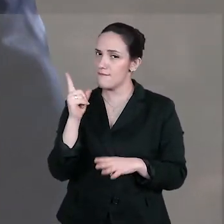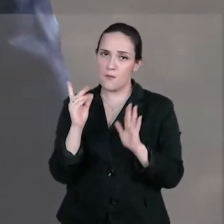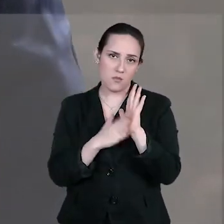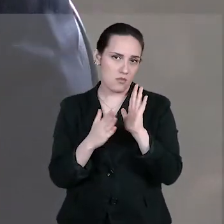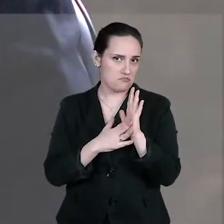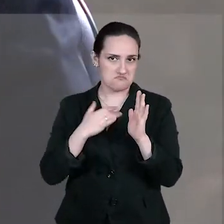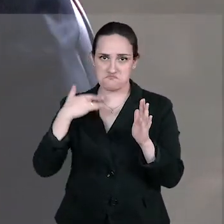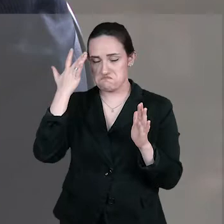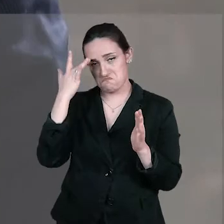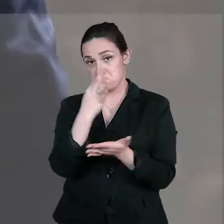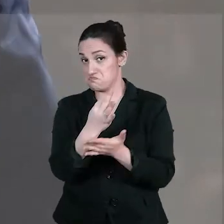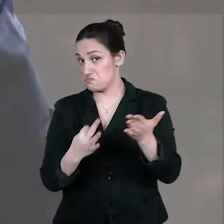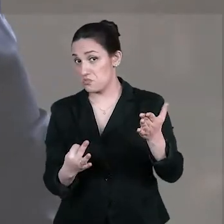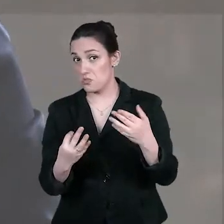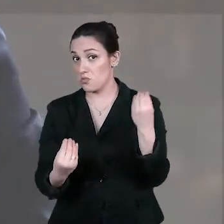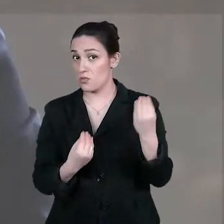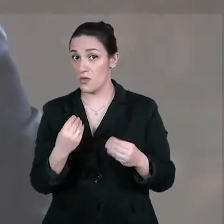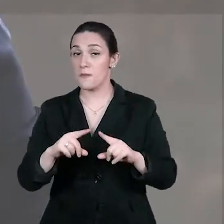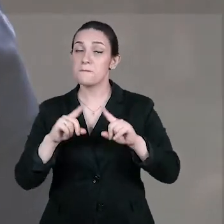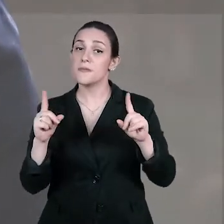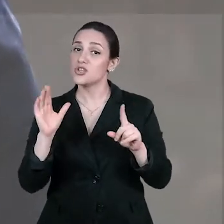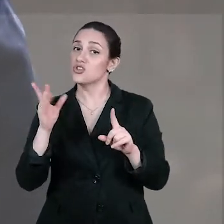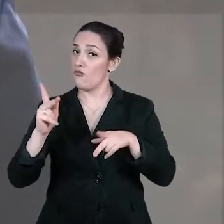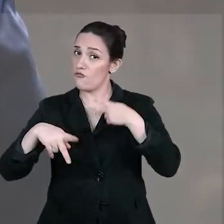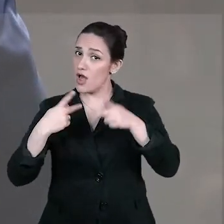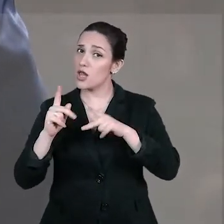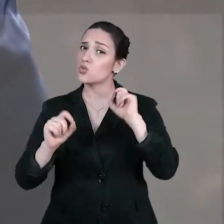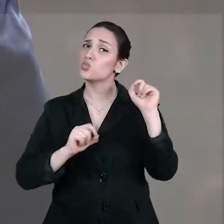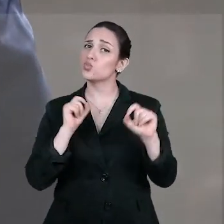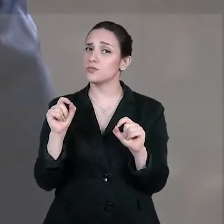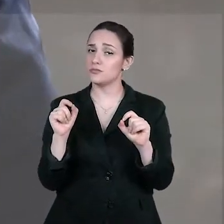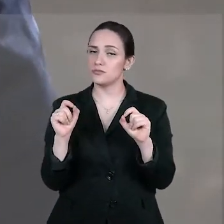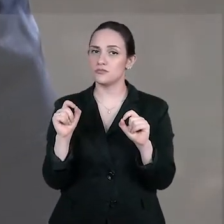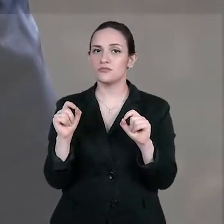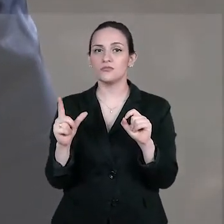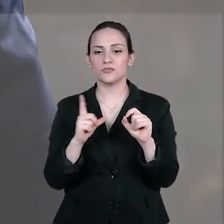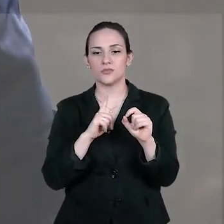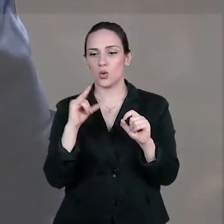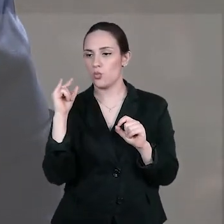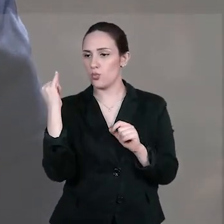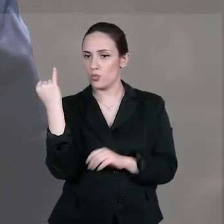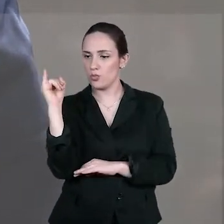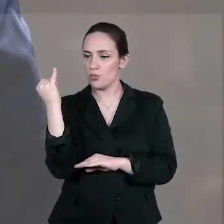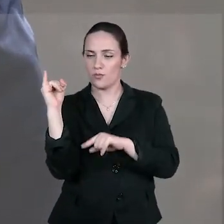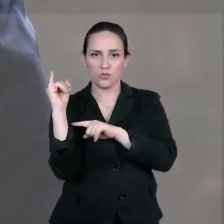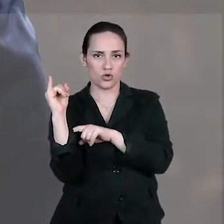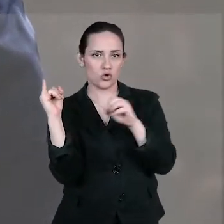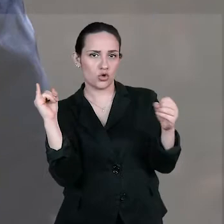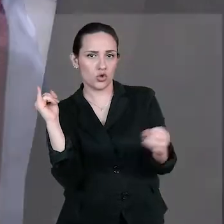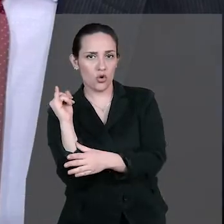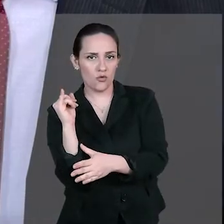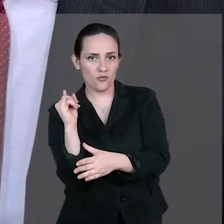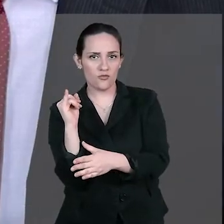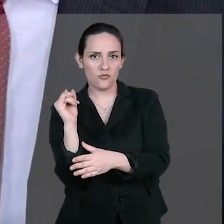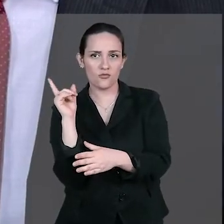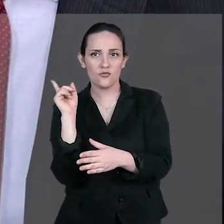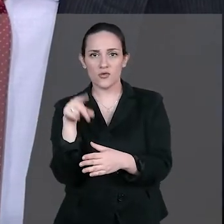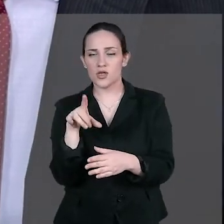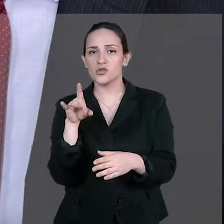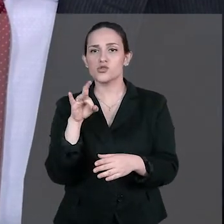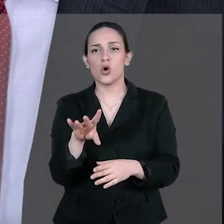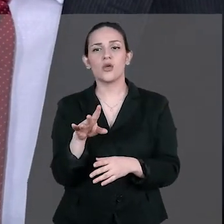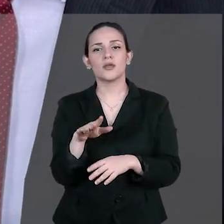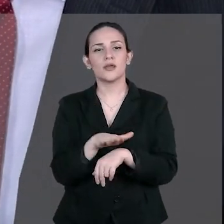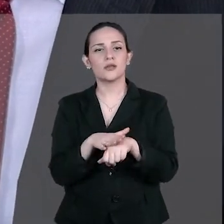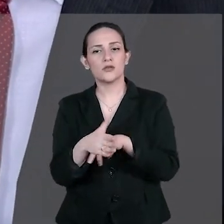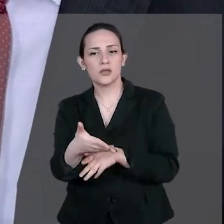foi apresentada, nós não conhecemos qual será a redação, mas tem se falado que nela há um tributo novo que seria criado, que ele vai